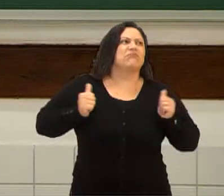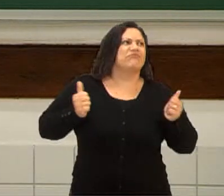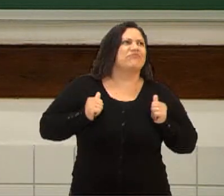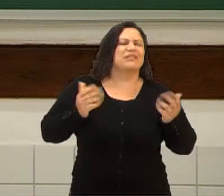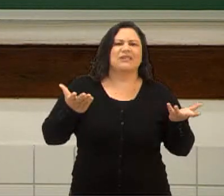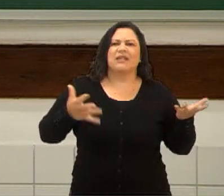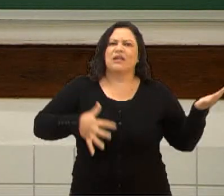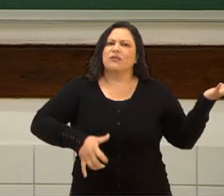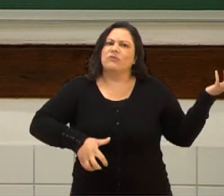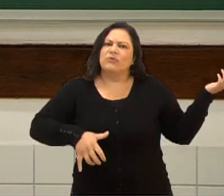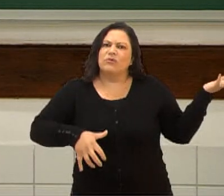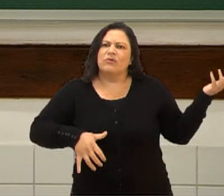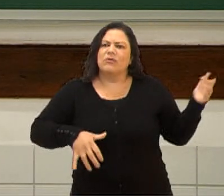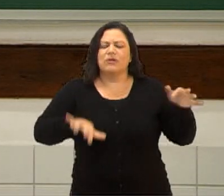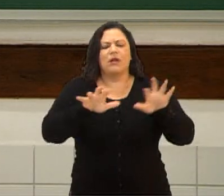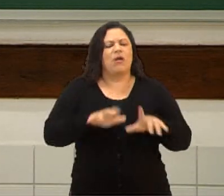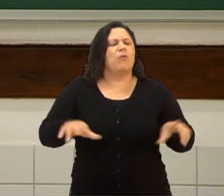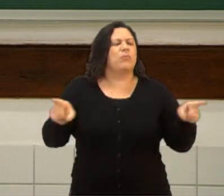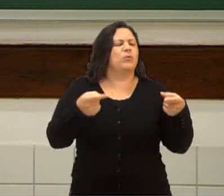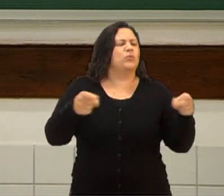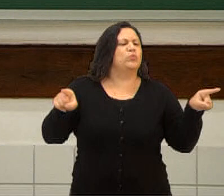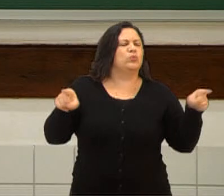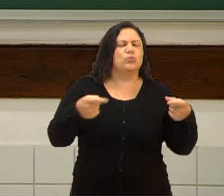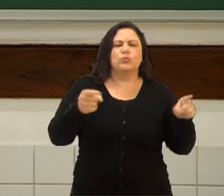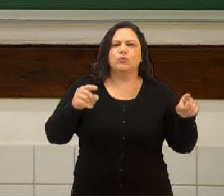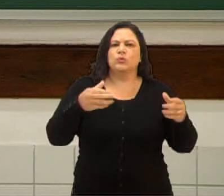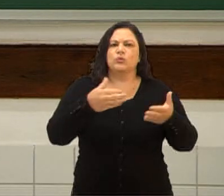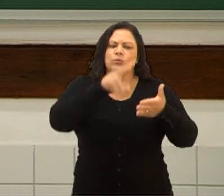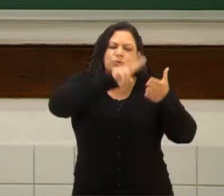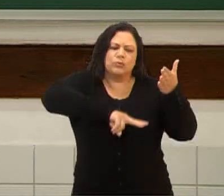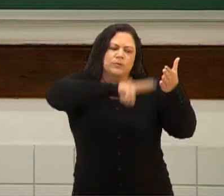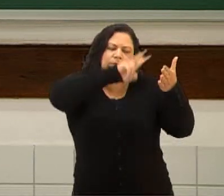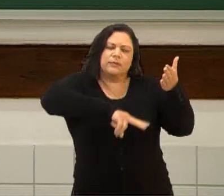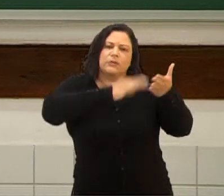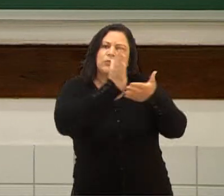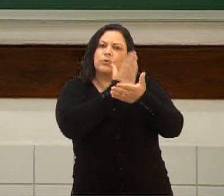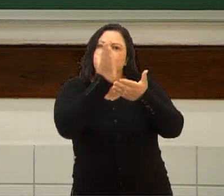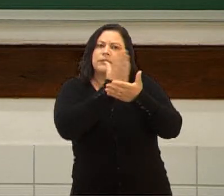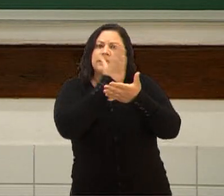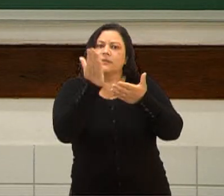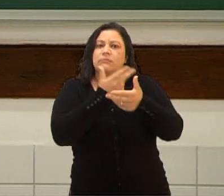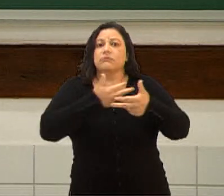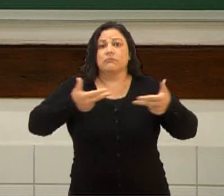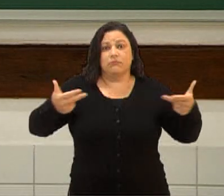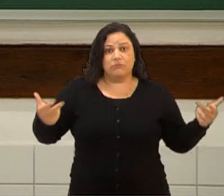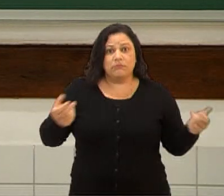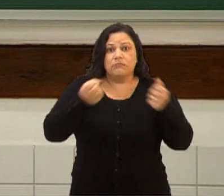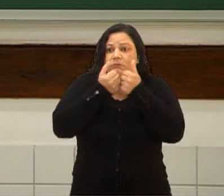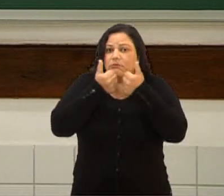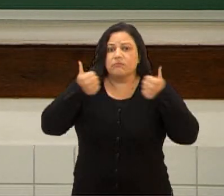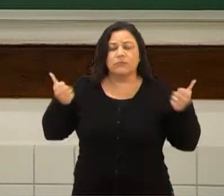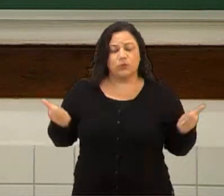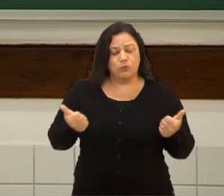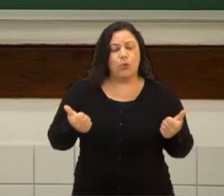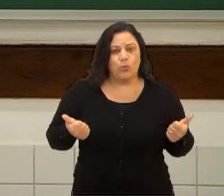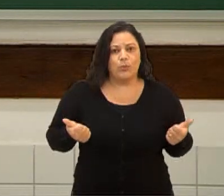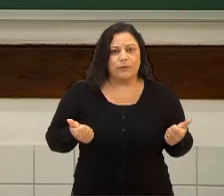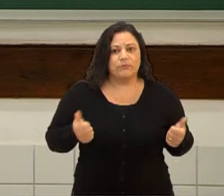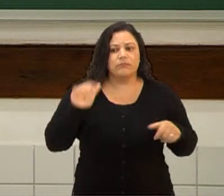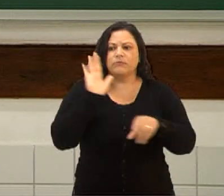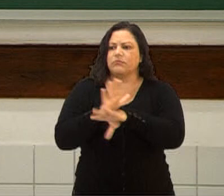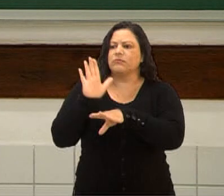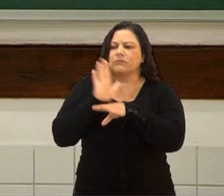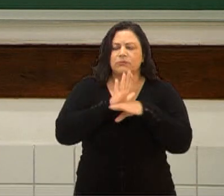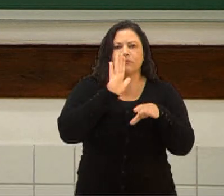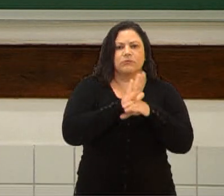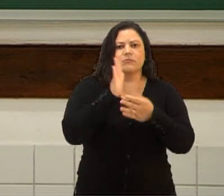uma música, vou aprender um instrumento, vou ler um livro, vou fazer alguma coisa que vai me trazer algum benefício. Vou ajudar alguém